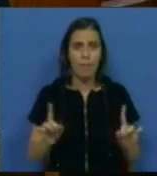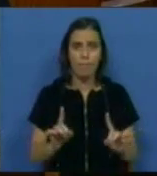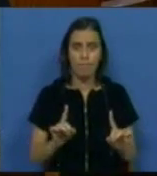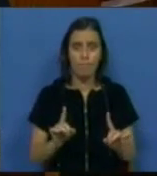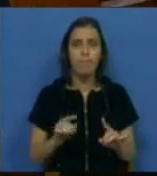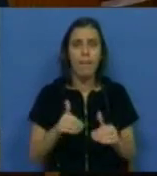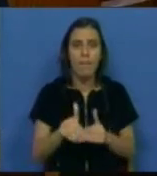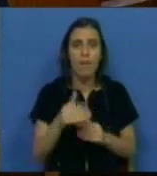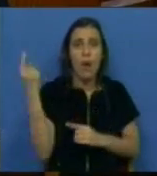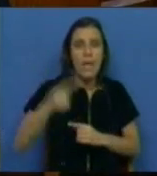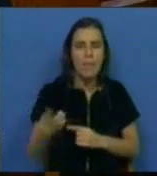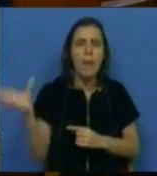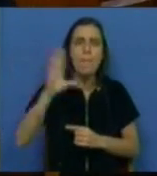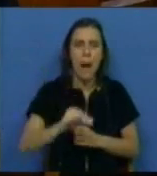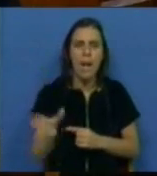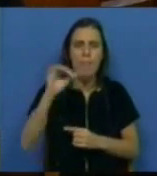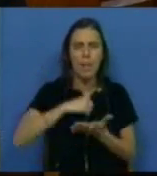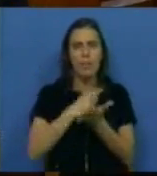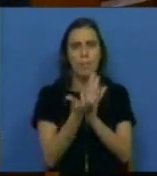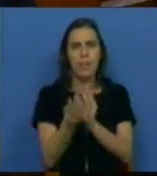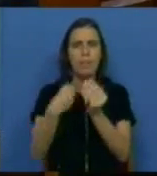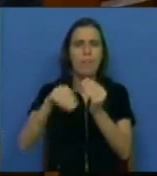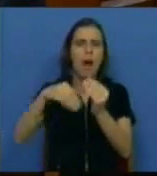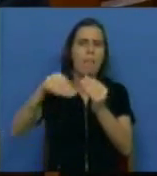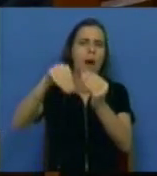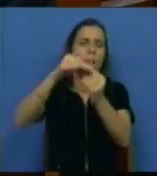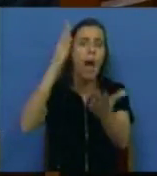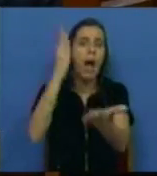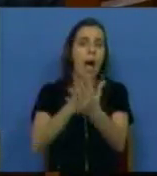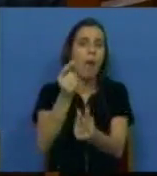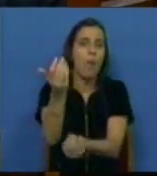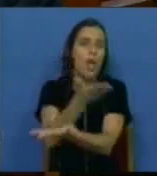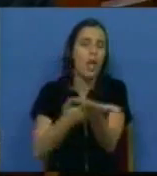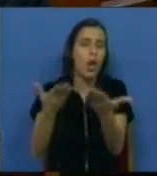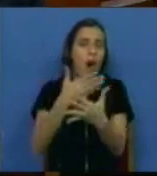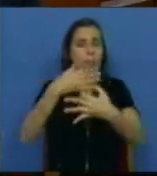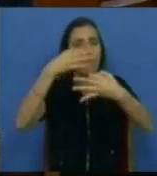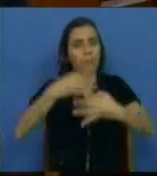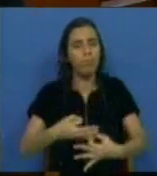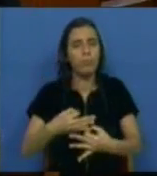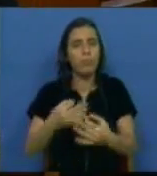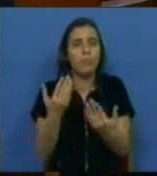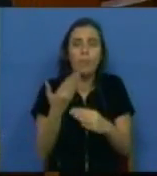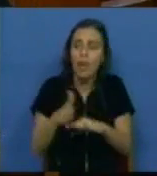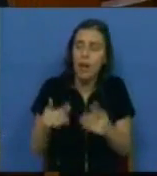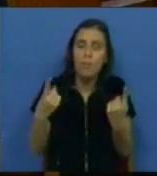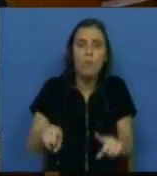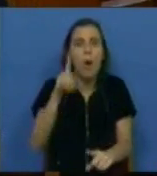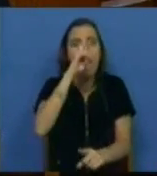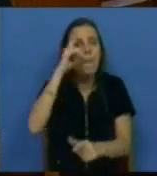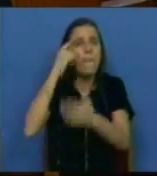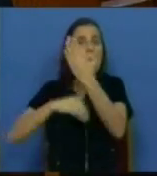que imporão ao país mais e mais medidas adicionais até que de uma economia civilizada não reste senão a